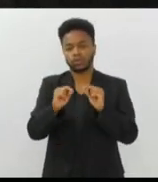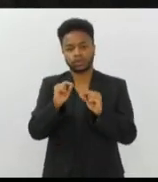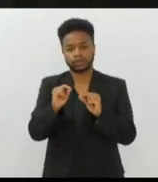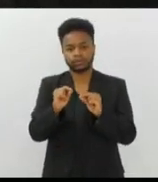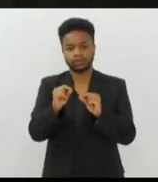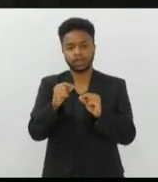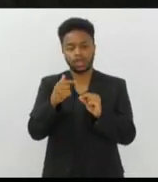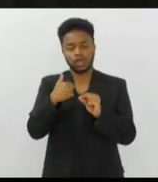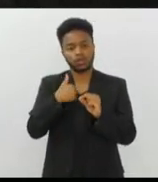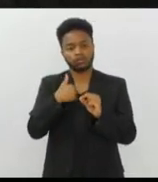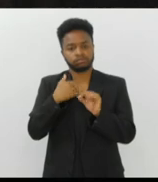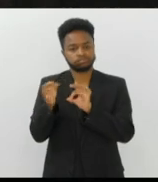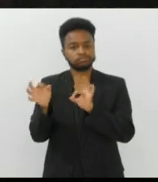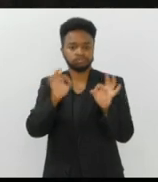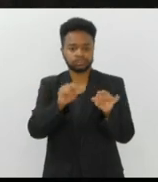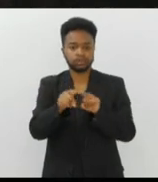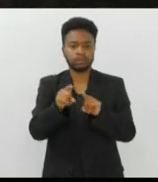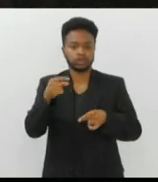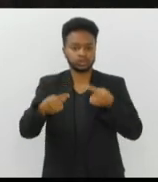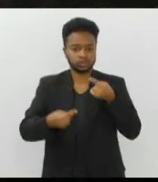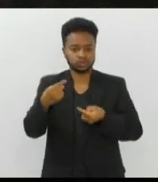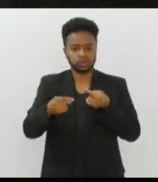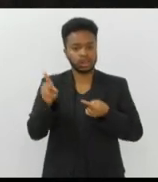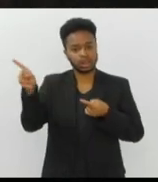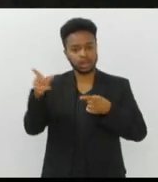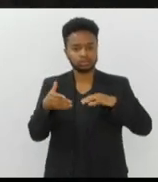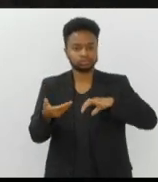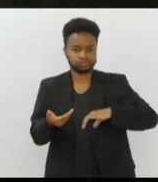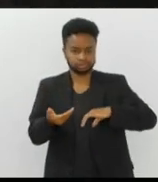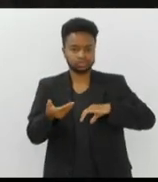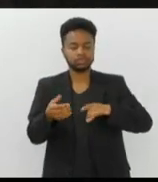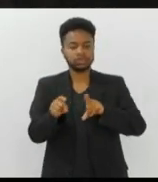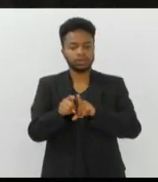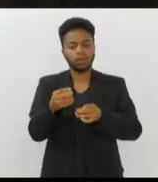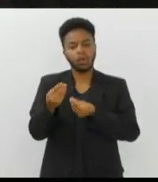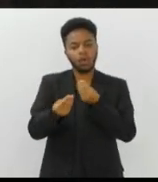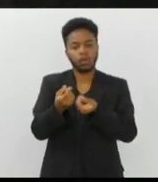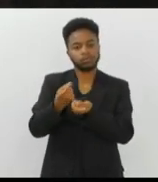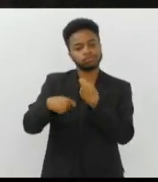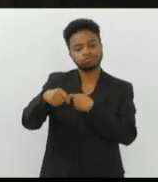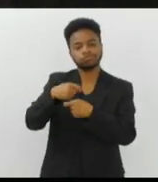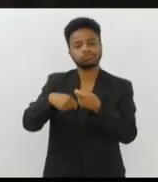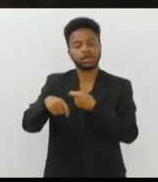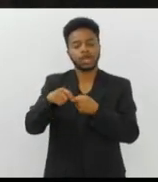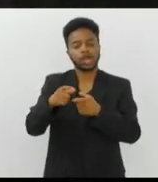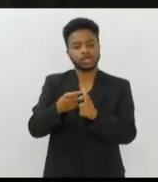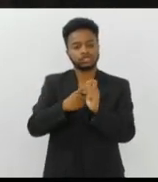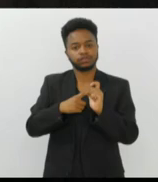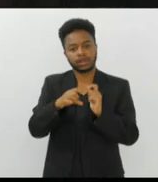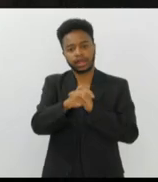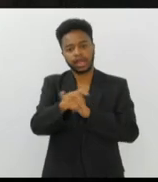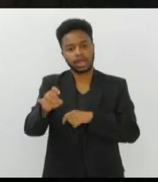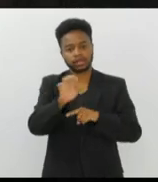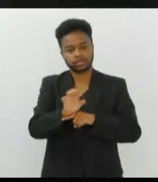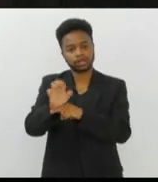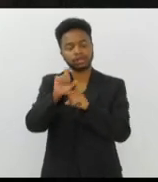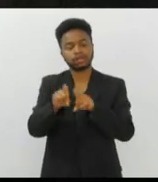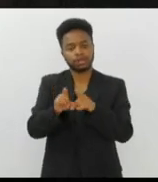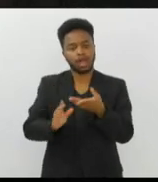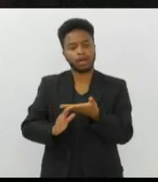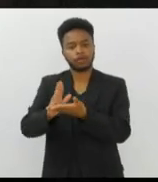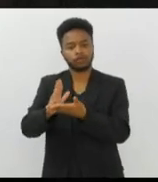Eu tenho acompanhado também a discussão no Congresso Nacional da renegociação da dívida dos estados. Foi aprovado no